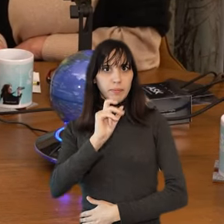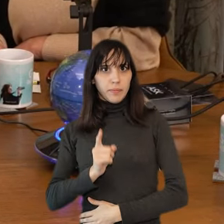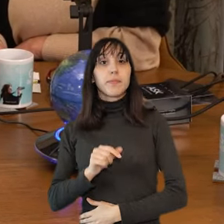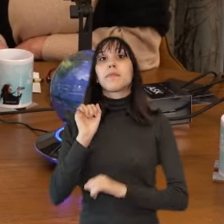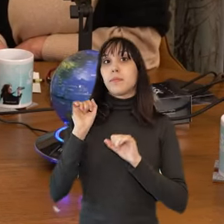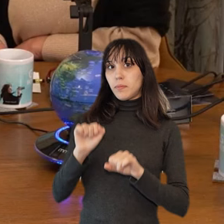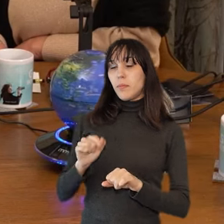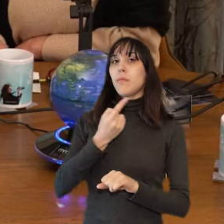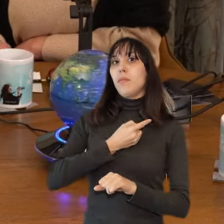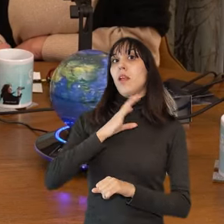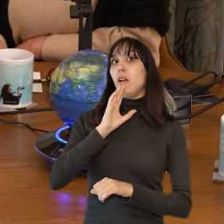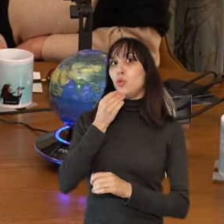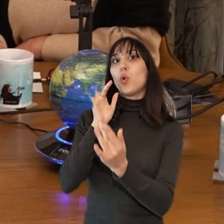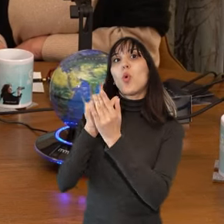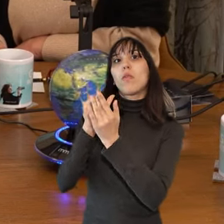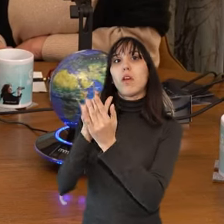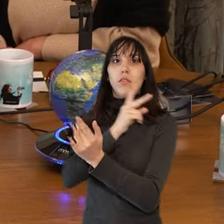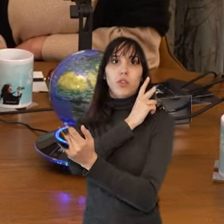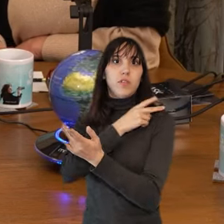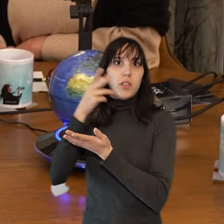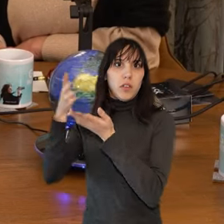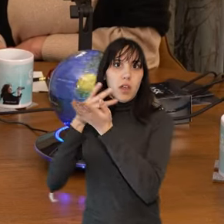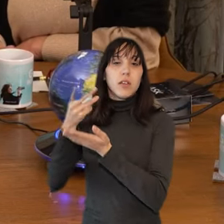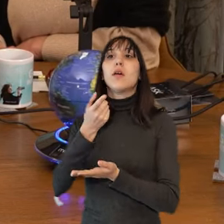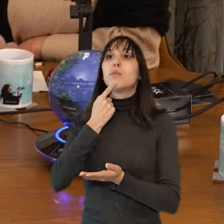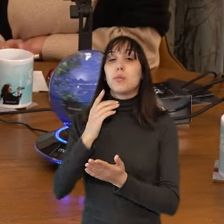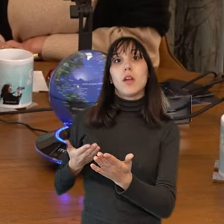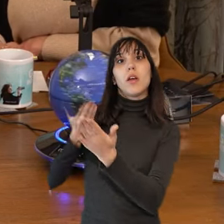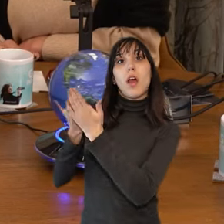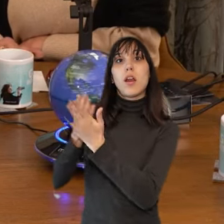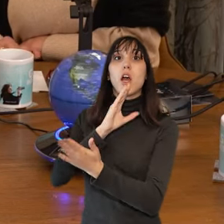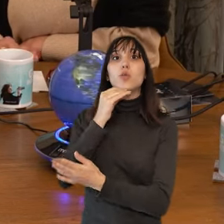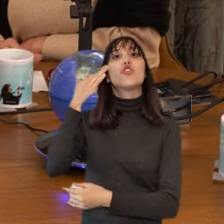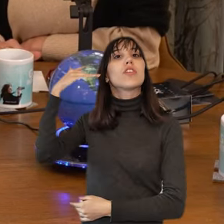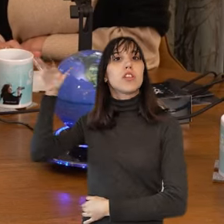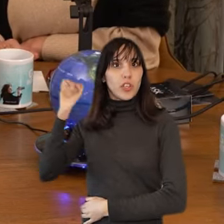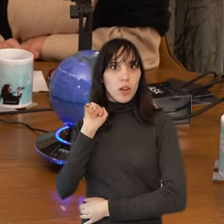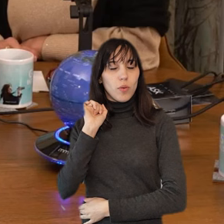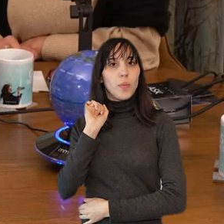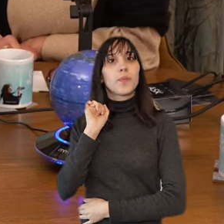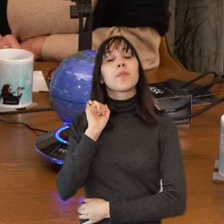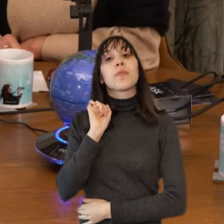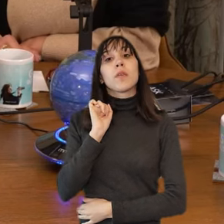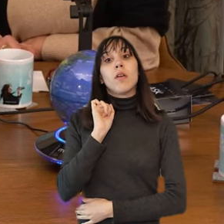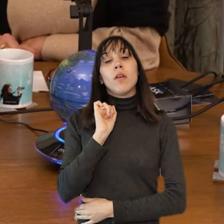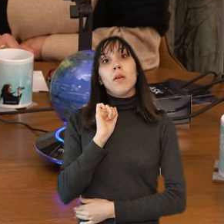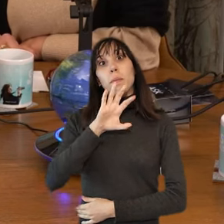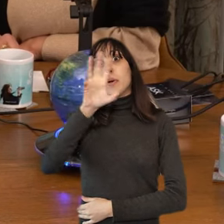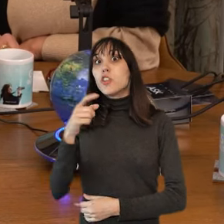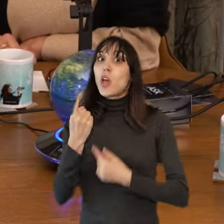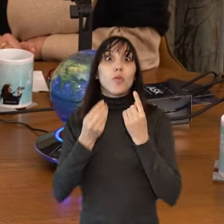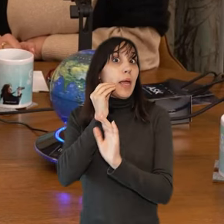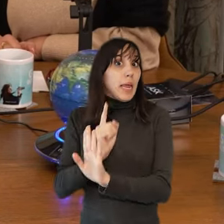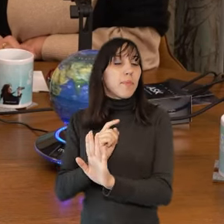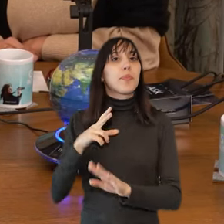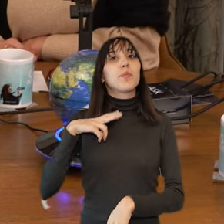aluno tem que fazer é contactar as Universidades não é e perceber como é que se pode contatar enquanto aluno estrangeiro na eh em alguns países é assim que